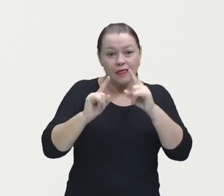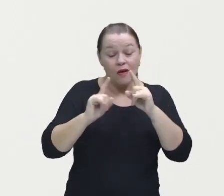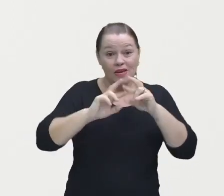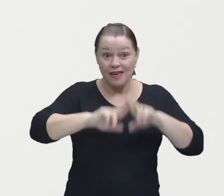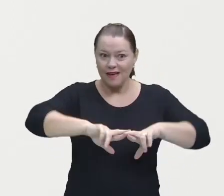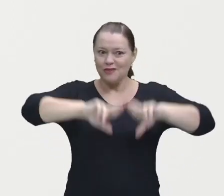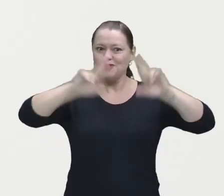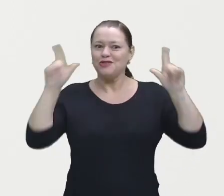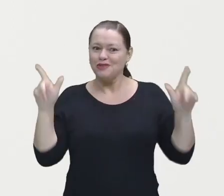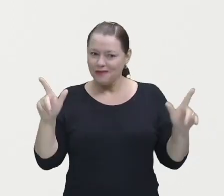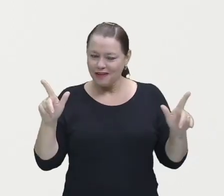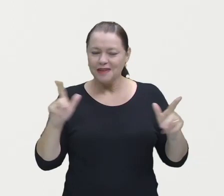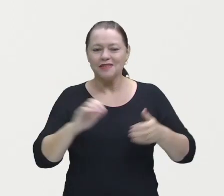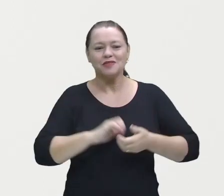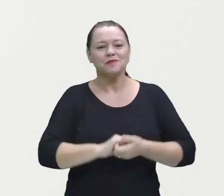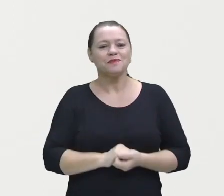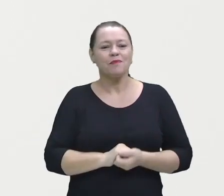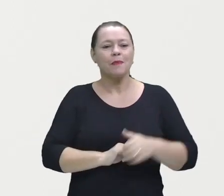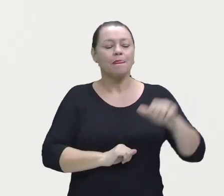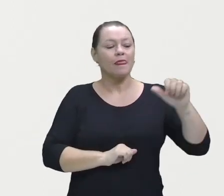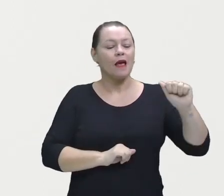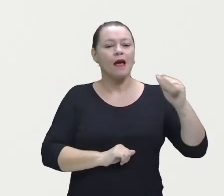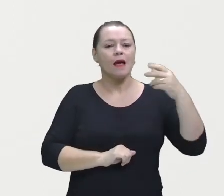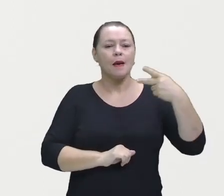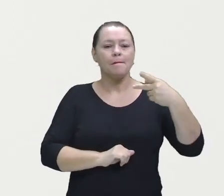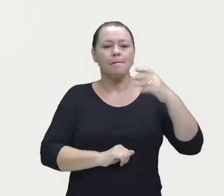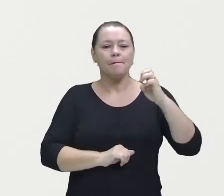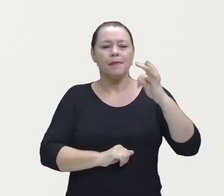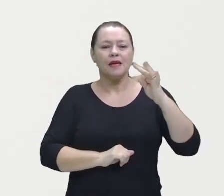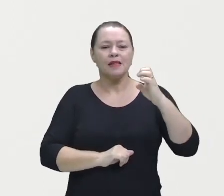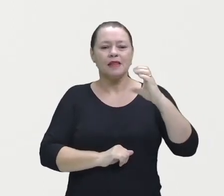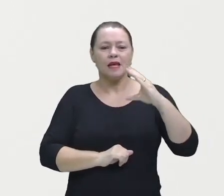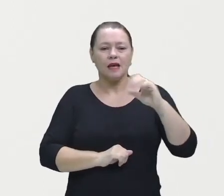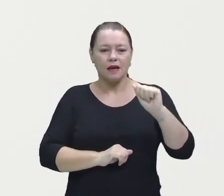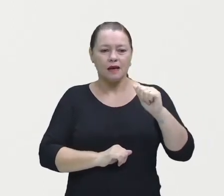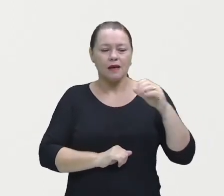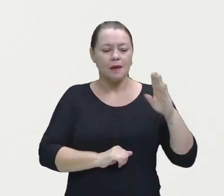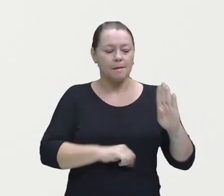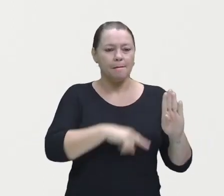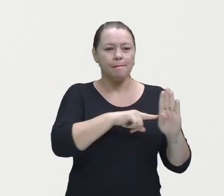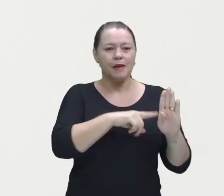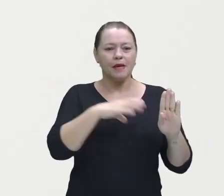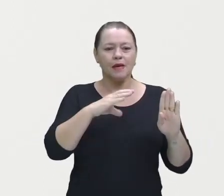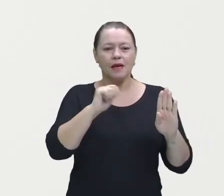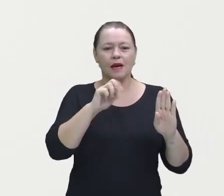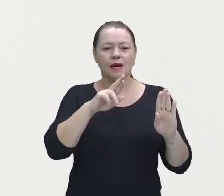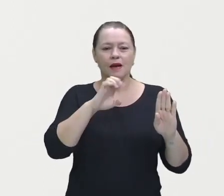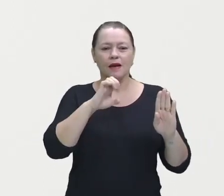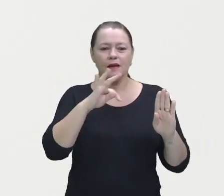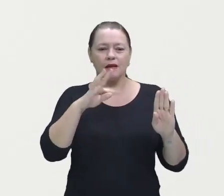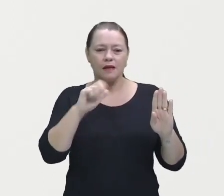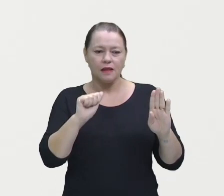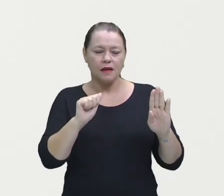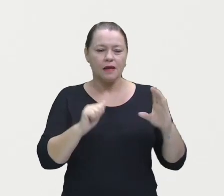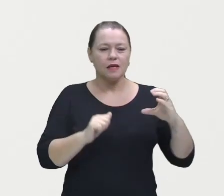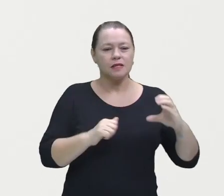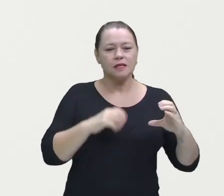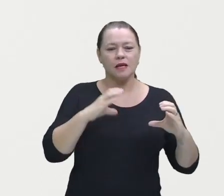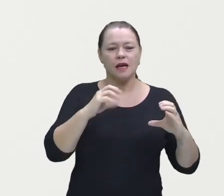diferença. Letra A, peteca. Letra B, careta. Letra